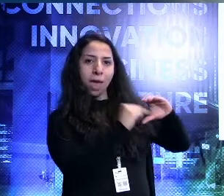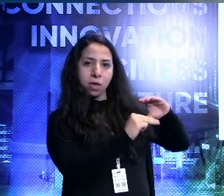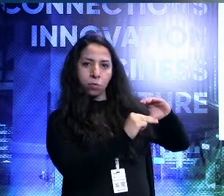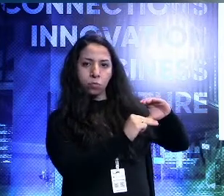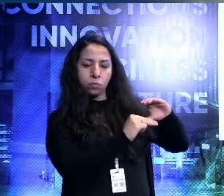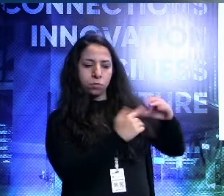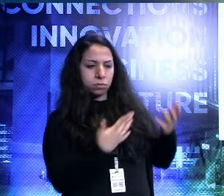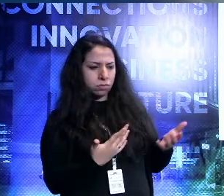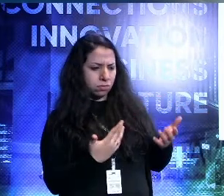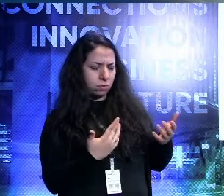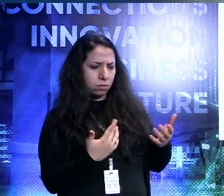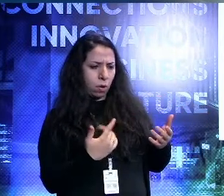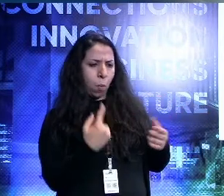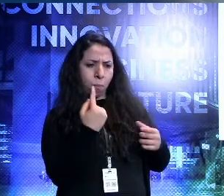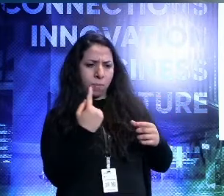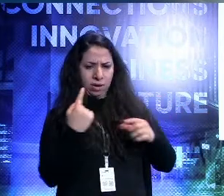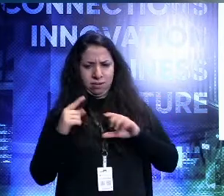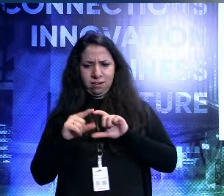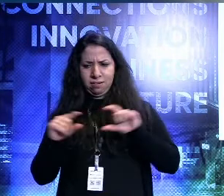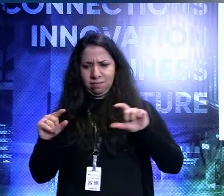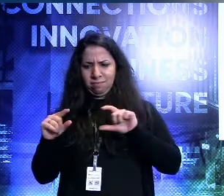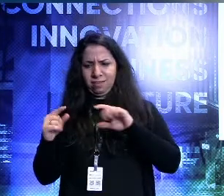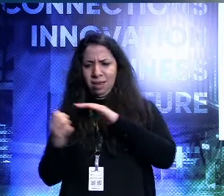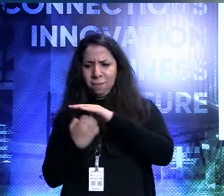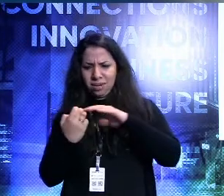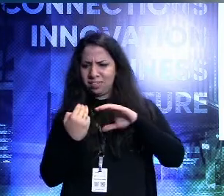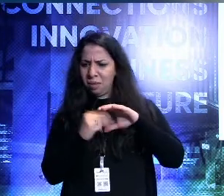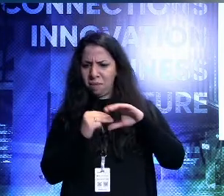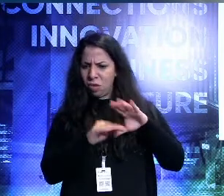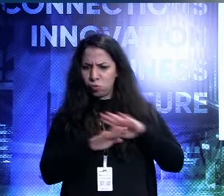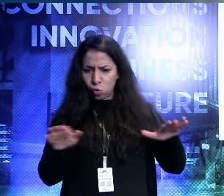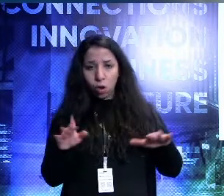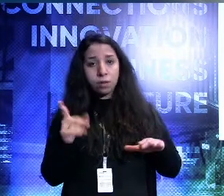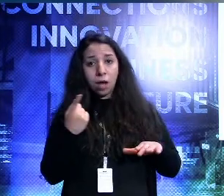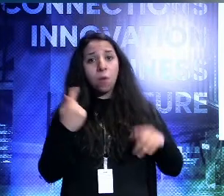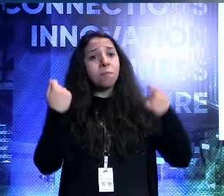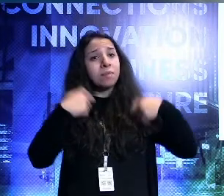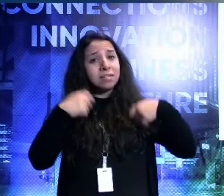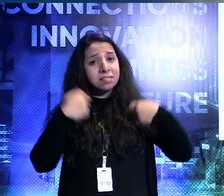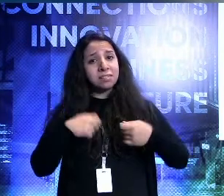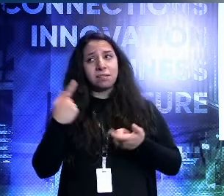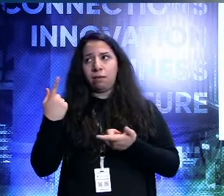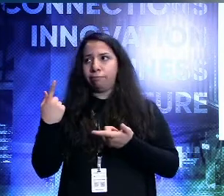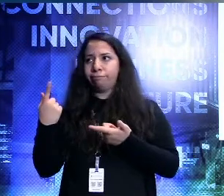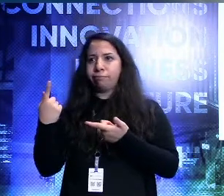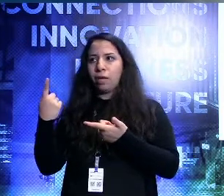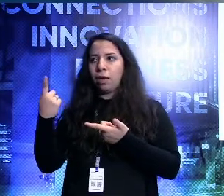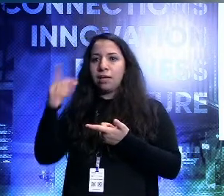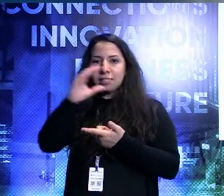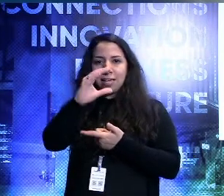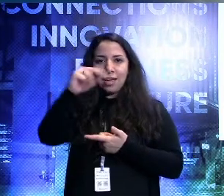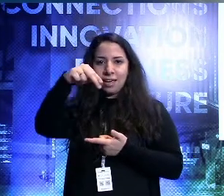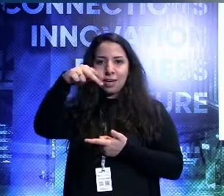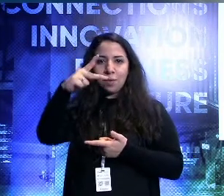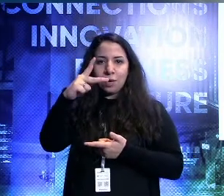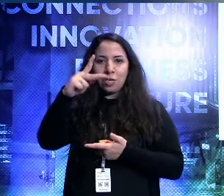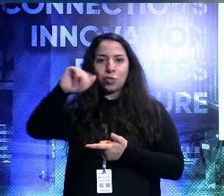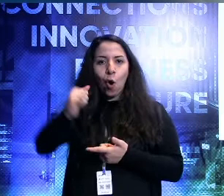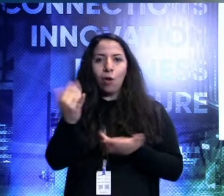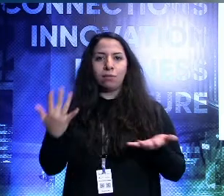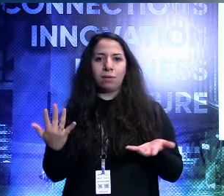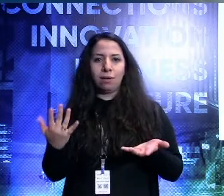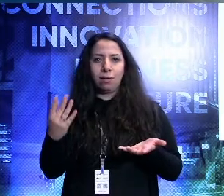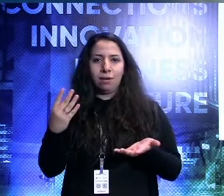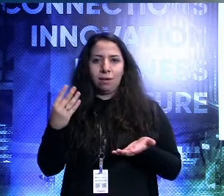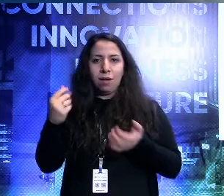só um e-mail. A empresa tem que ter um CNPJ, tem que ter uma inscrição estadual, municipal. Então, isso já é uma primeira falha, assim, não fica